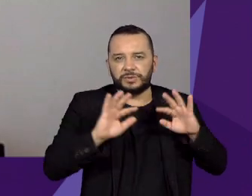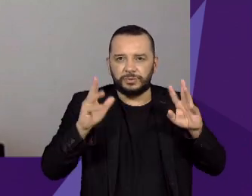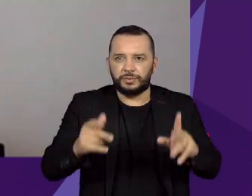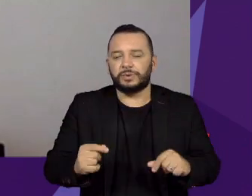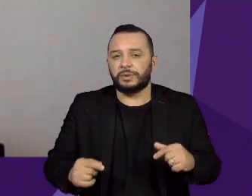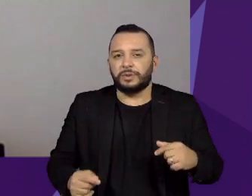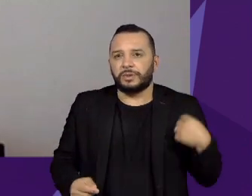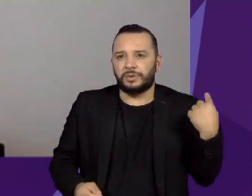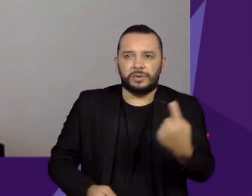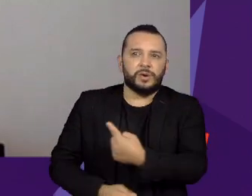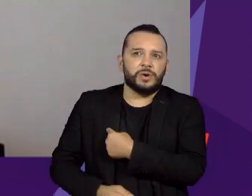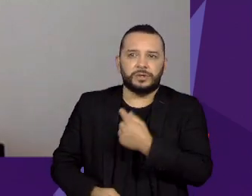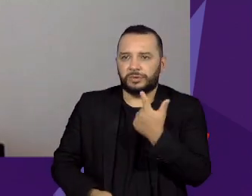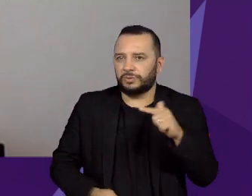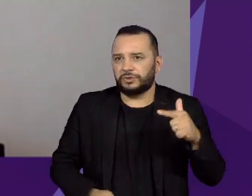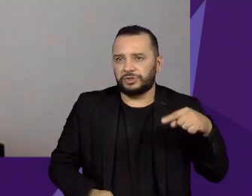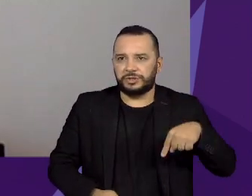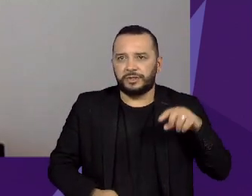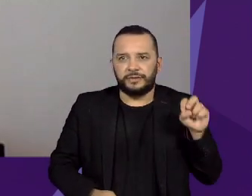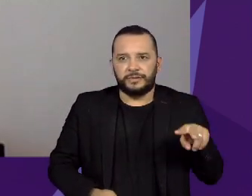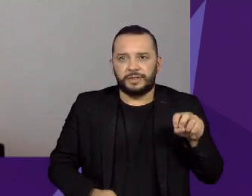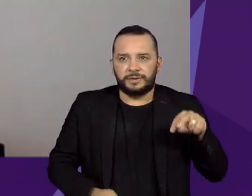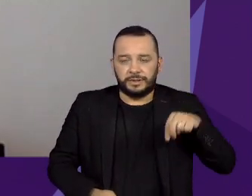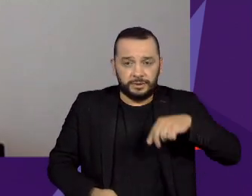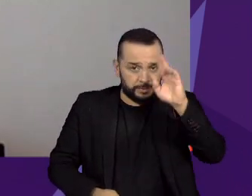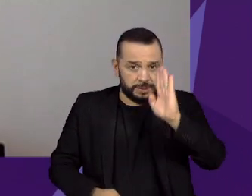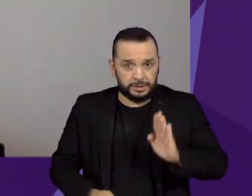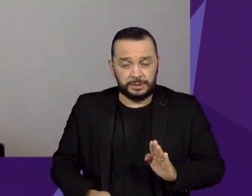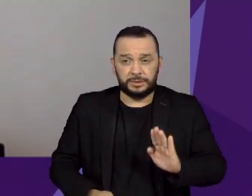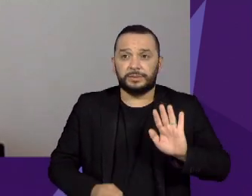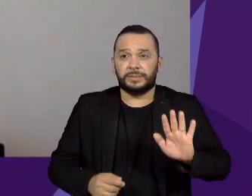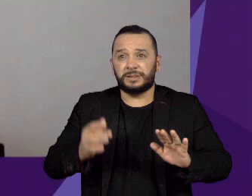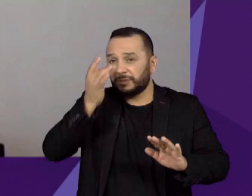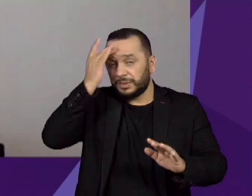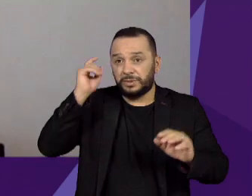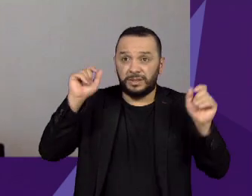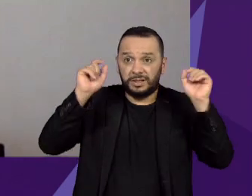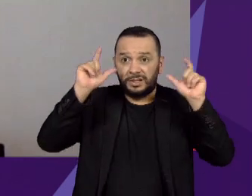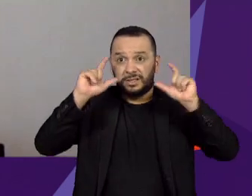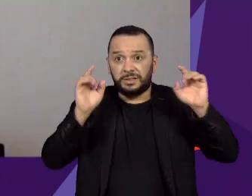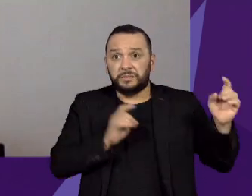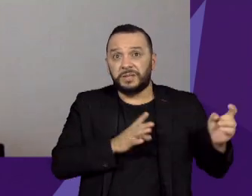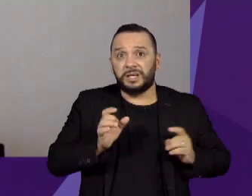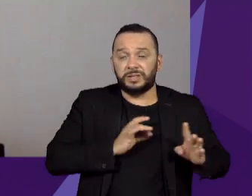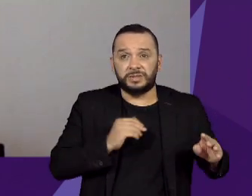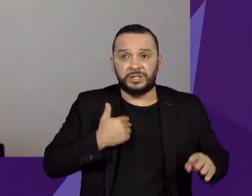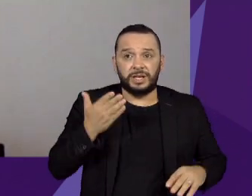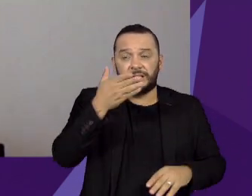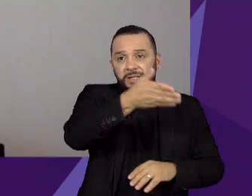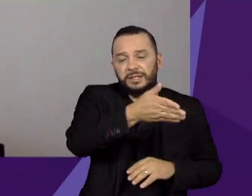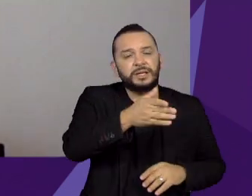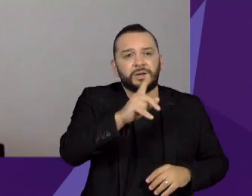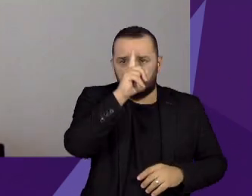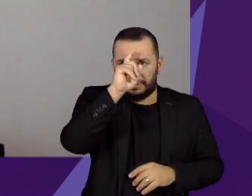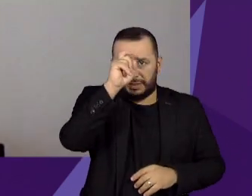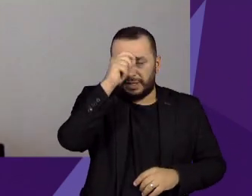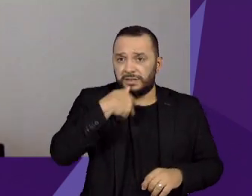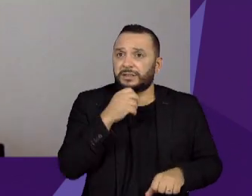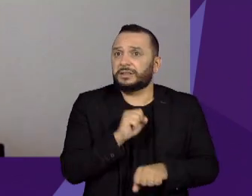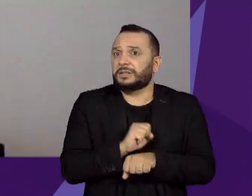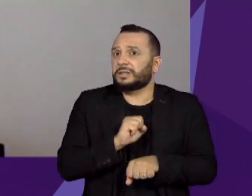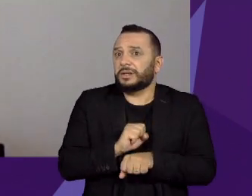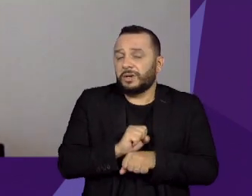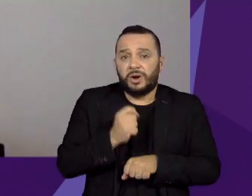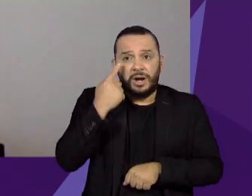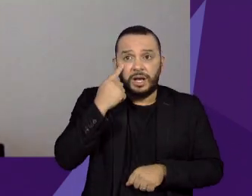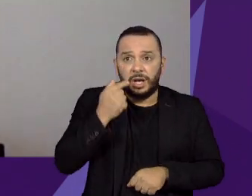tínhamos nenhum caso de vírus no Brasil, mas as pessoas já estavam em pânico, elas iam para o hospital, entravam naquelas salas de espera, olha,